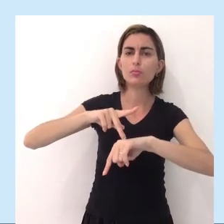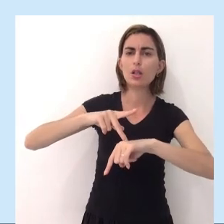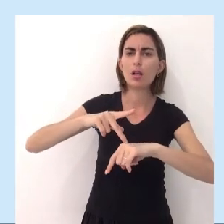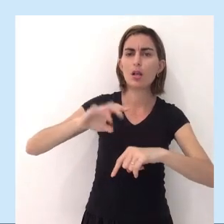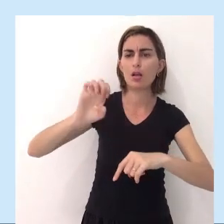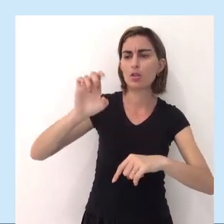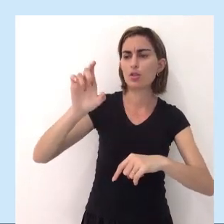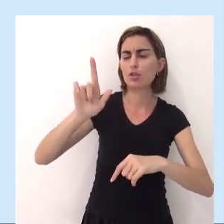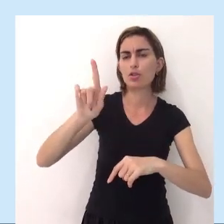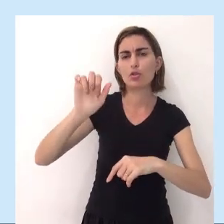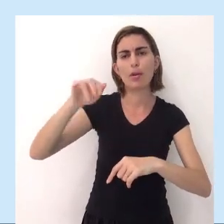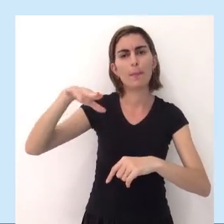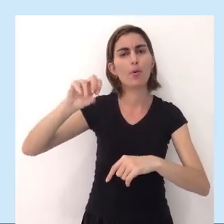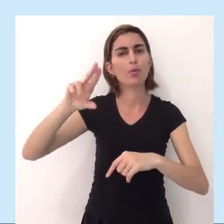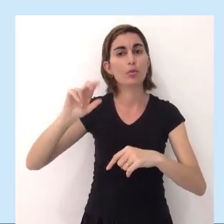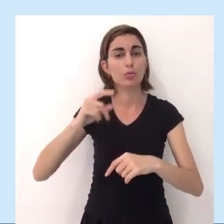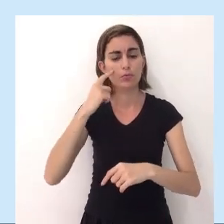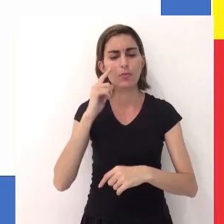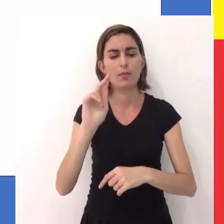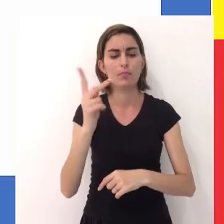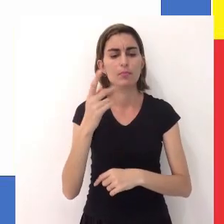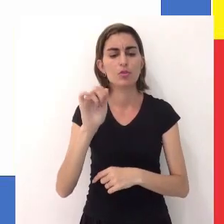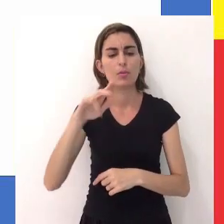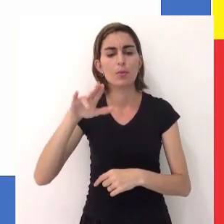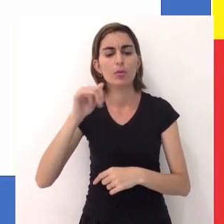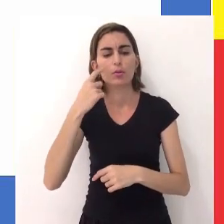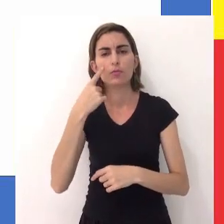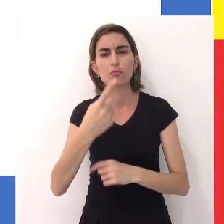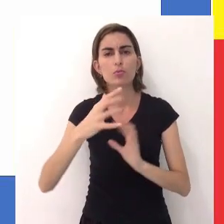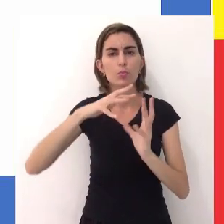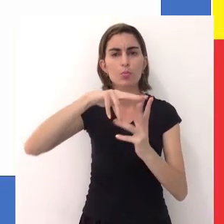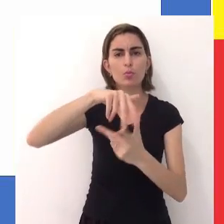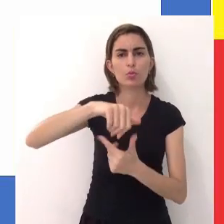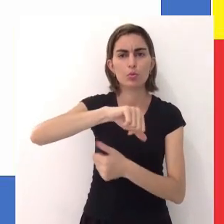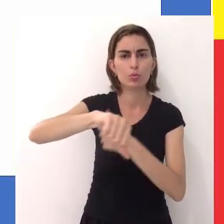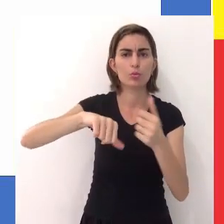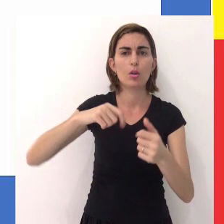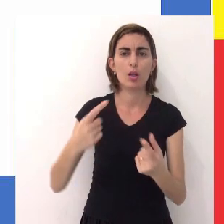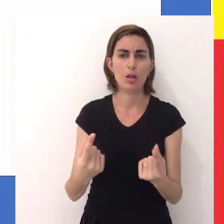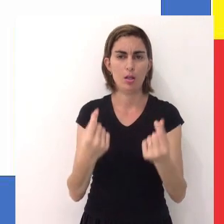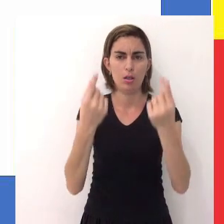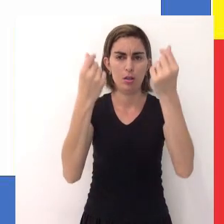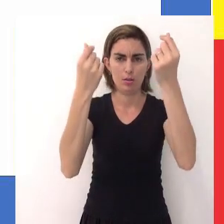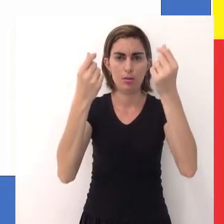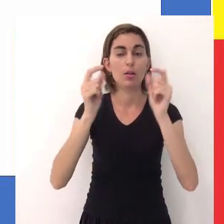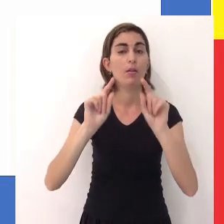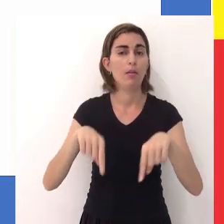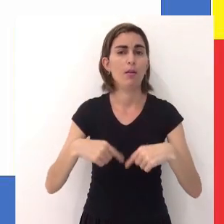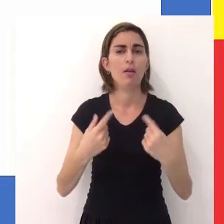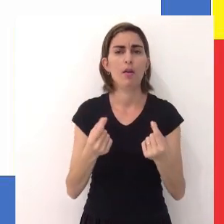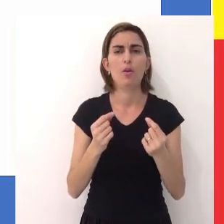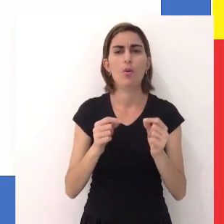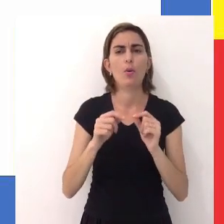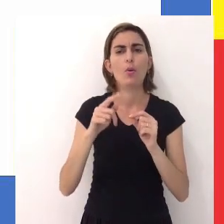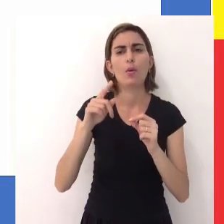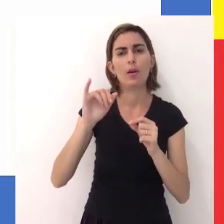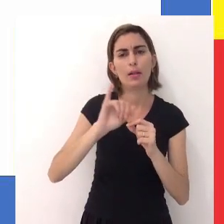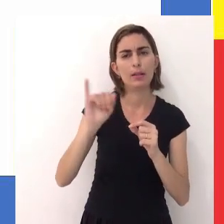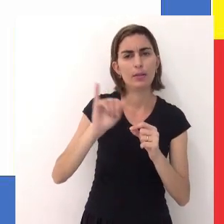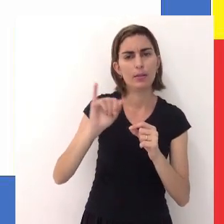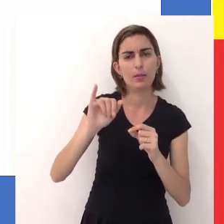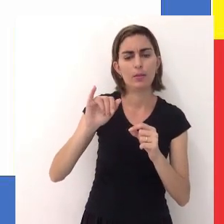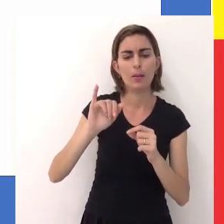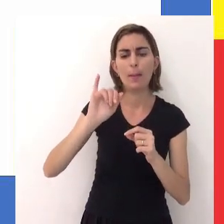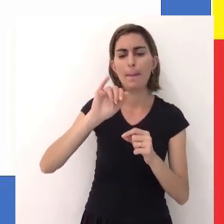considerado hegemônico, tá? Observa na tela. No mundo multipolar, gente, o argumento econômico que a gente vai ter vai ser do Produto Interno